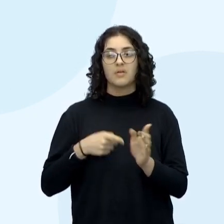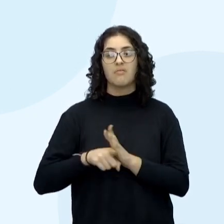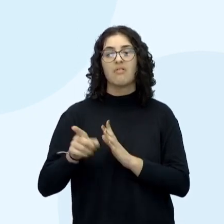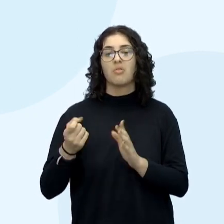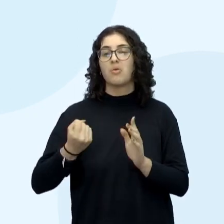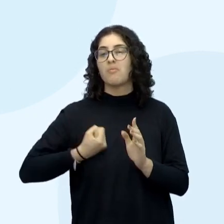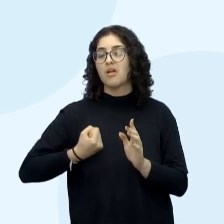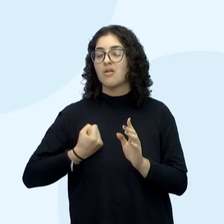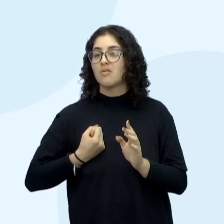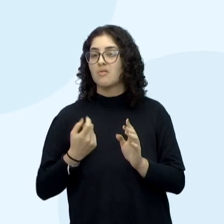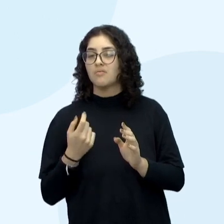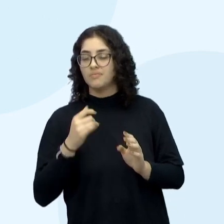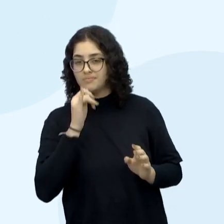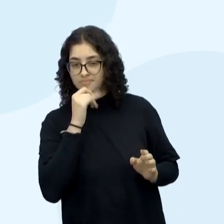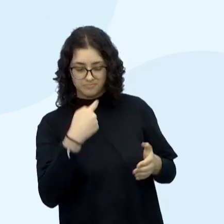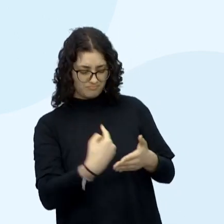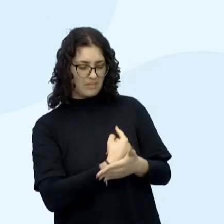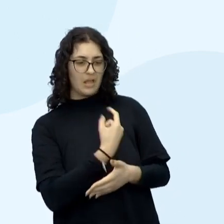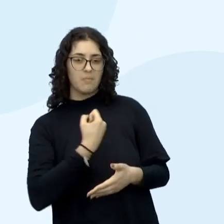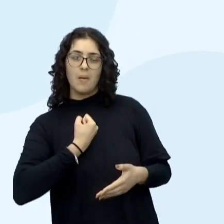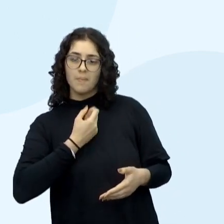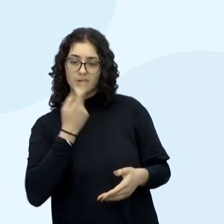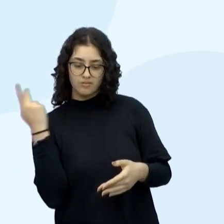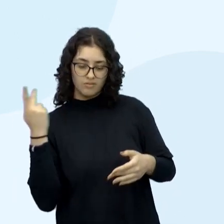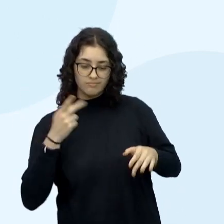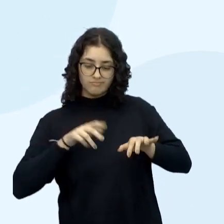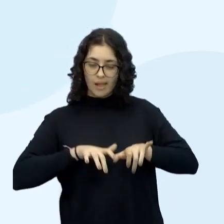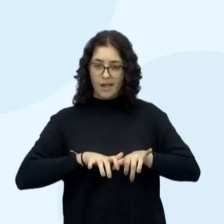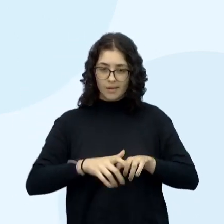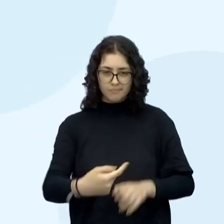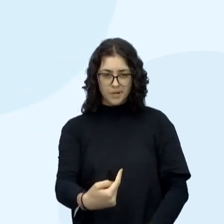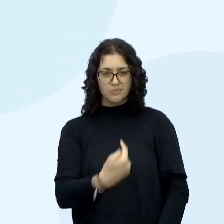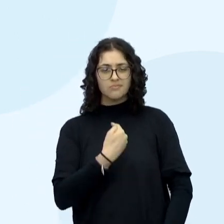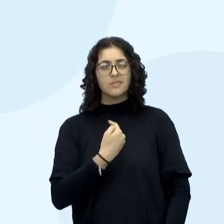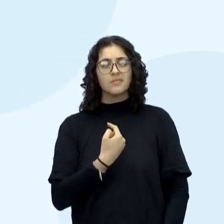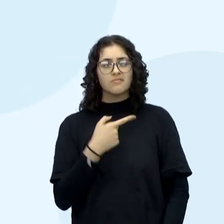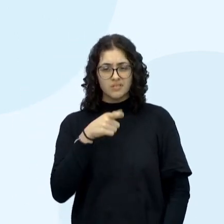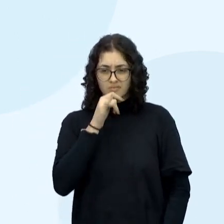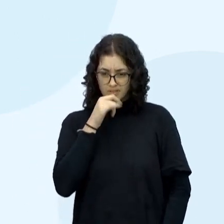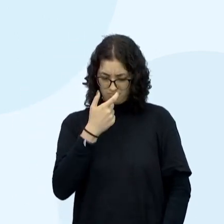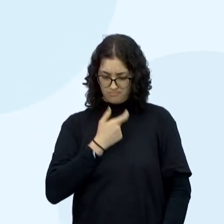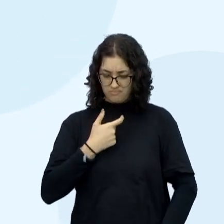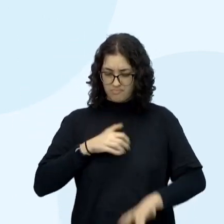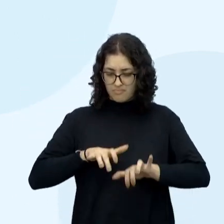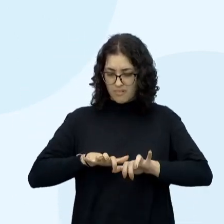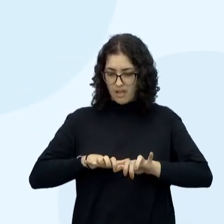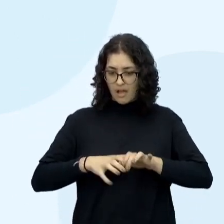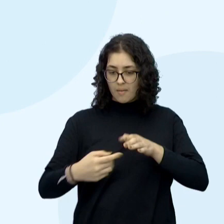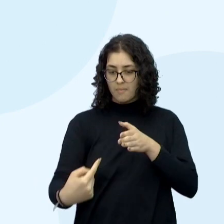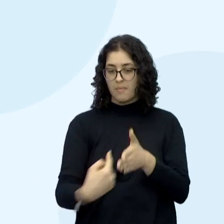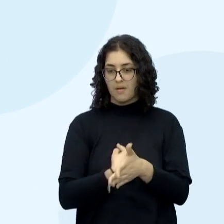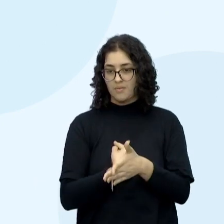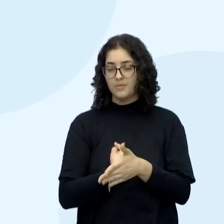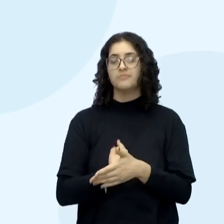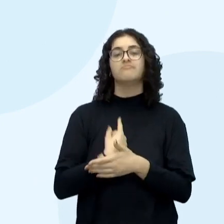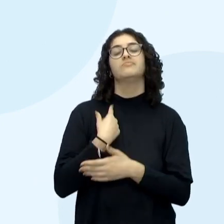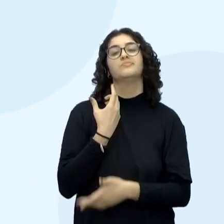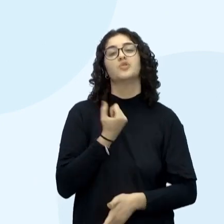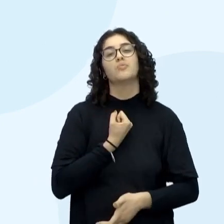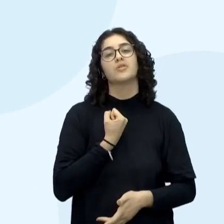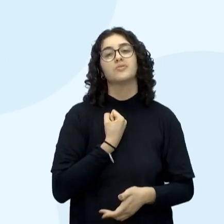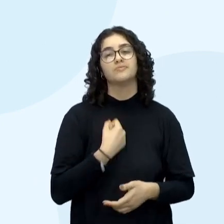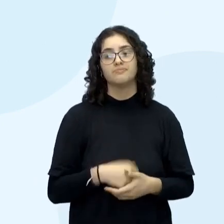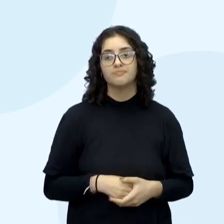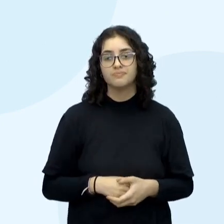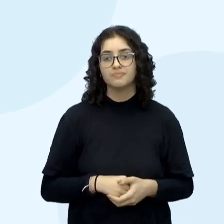para o usuário. Então ele vai perguntar um número para quem está mexendo no jogo, tá bom? Então se você estiver mexendo é para você, se eu estiver mexendo é para mim. Ele vai perguntar um número